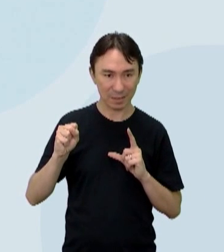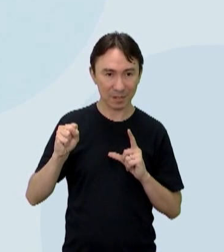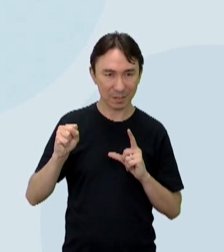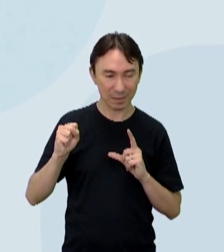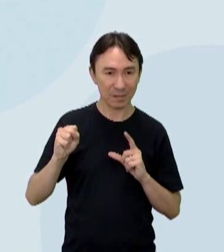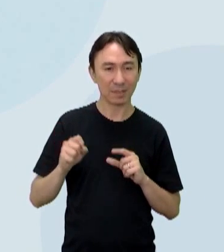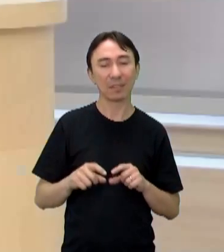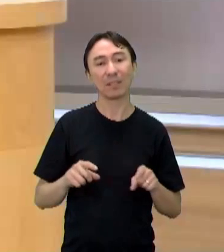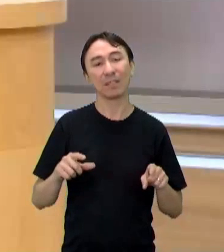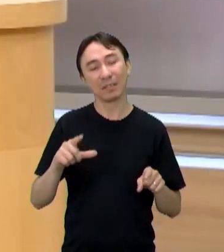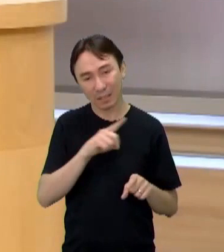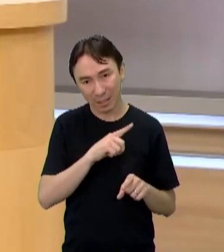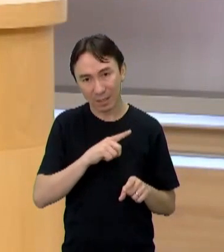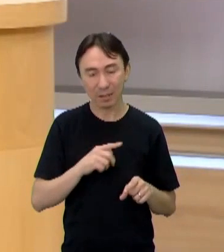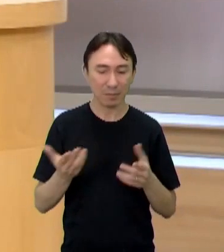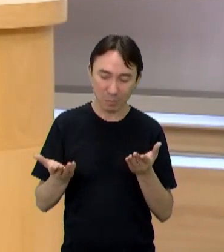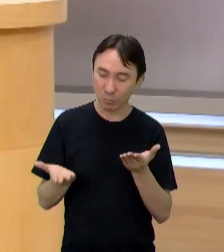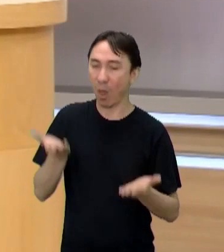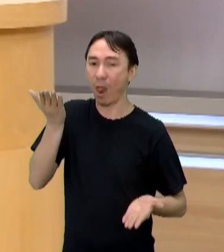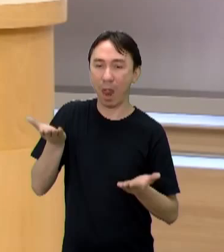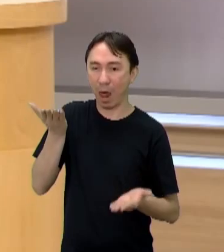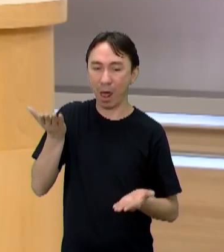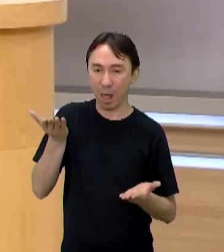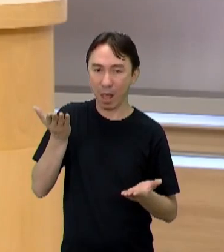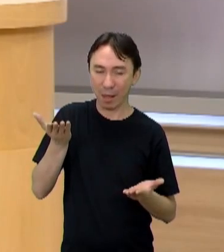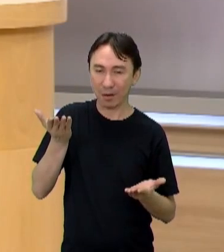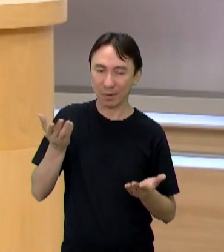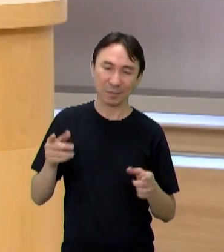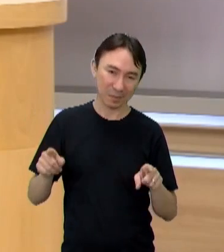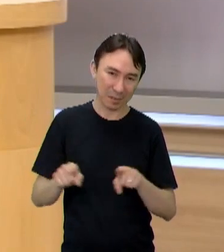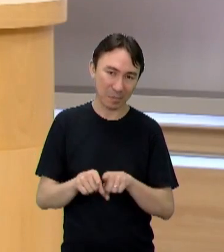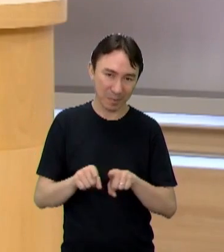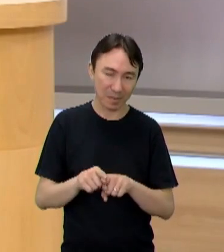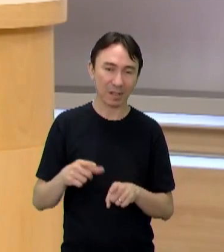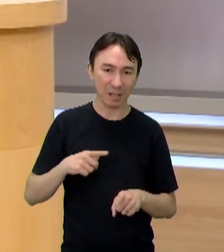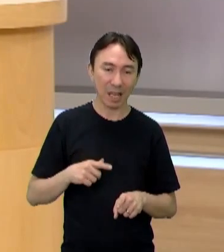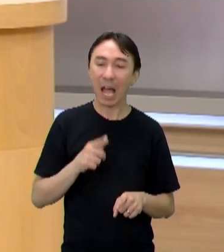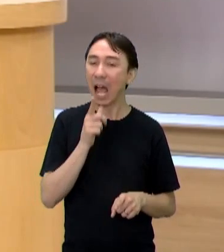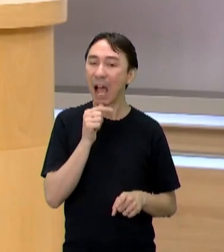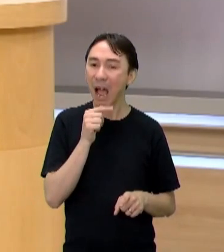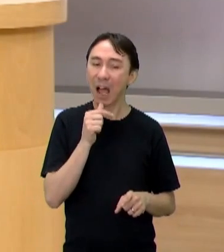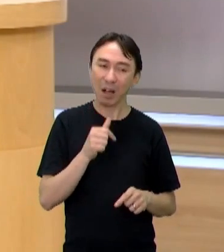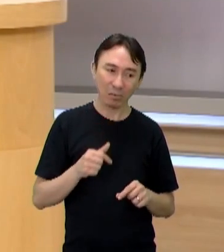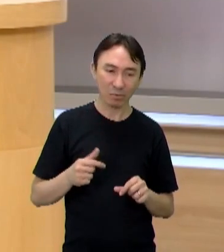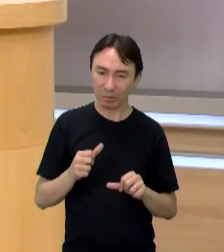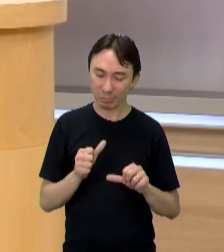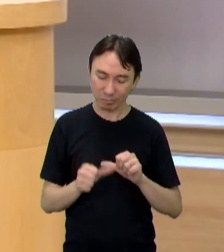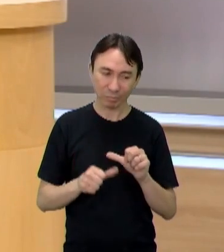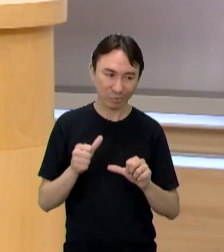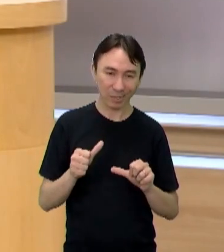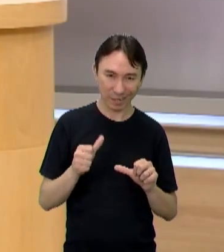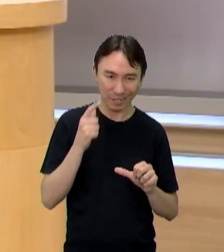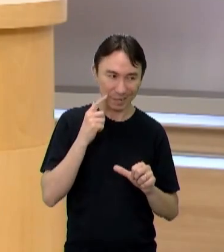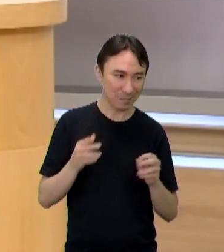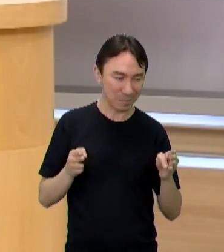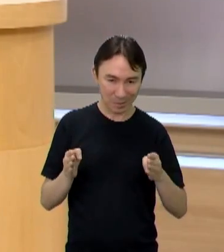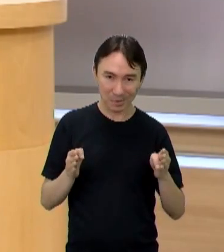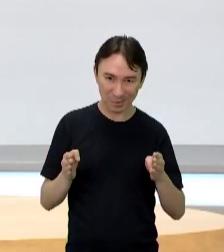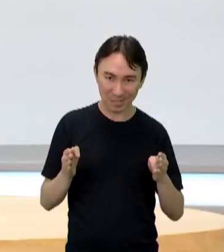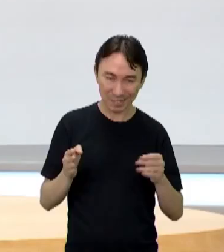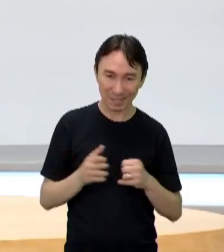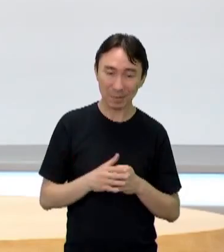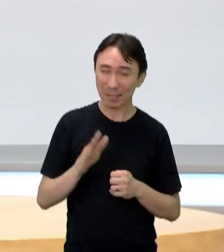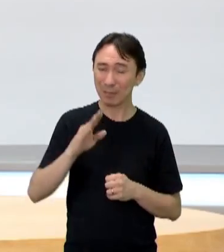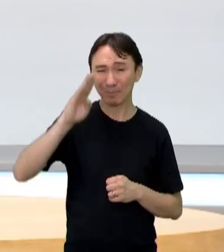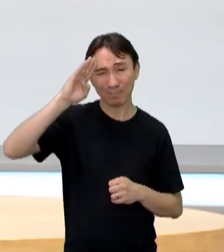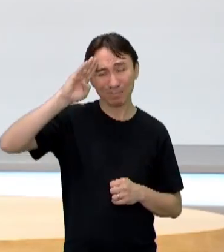que provoca desequilíbrio, que deve ser trocado pela água, mas o que de mais principal